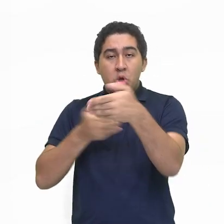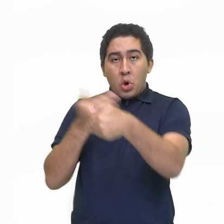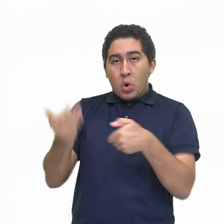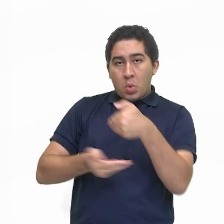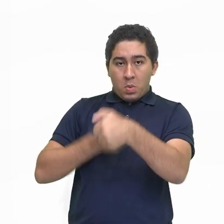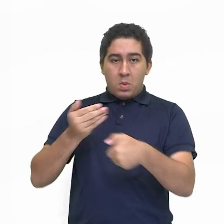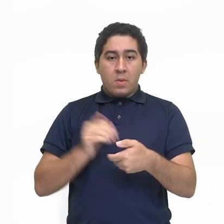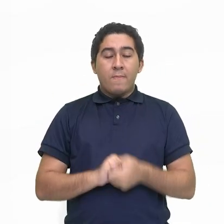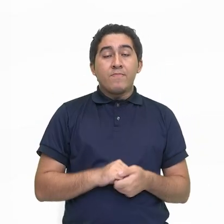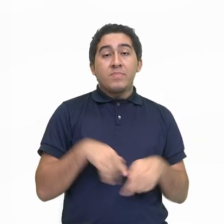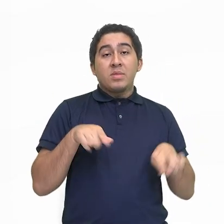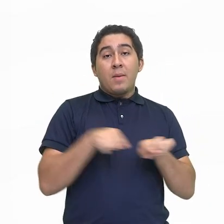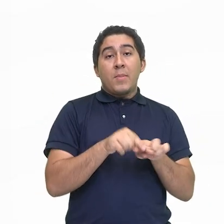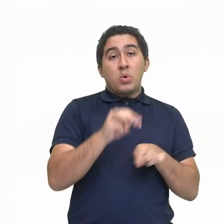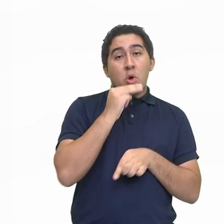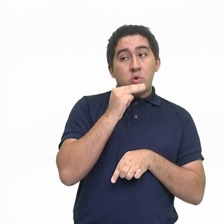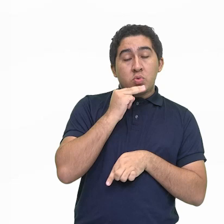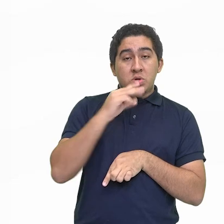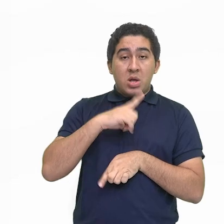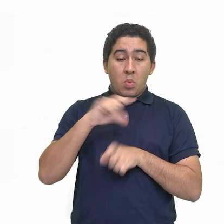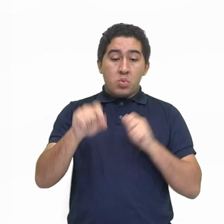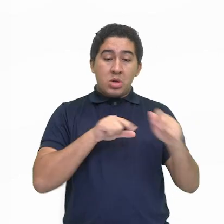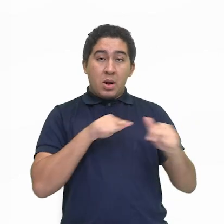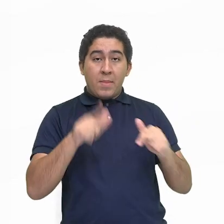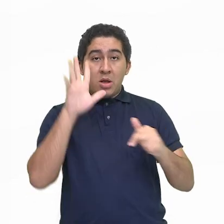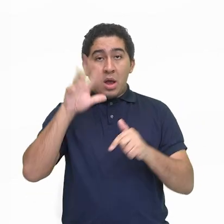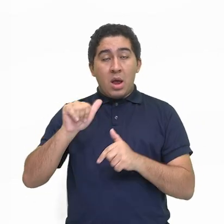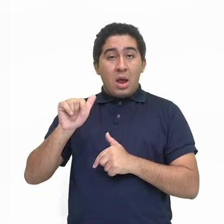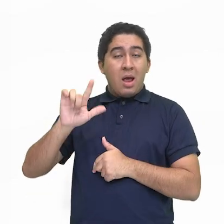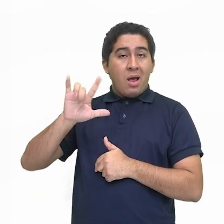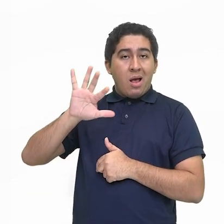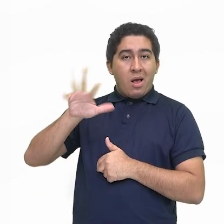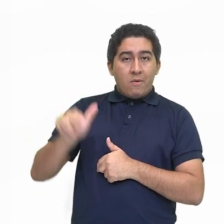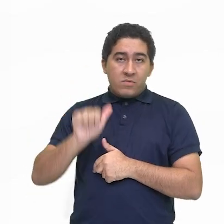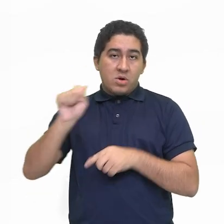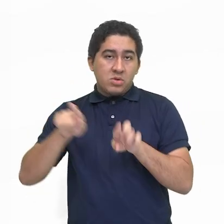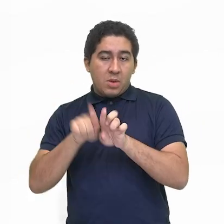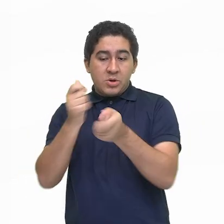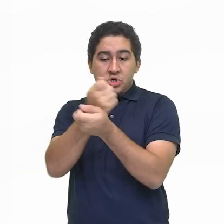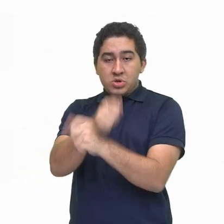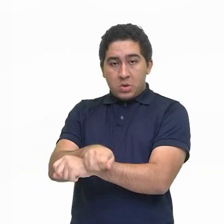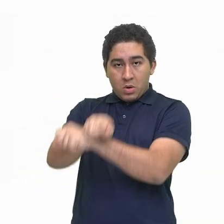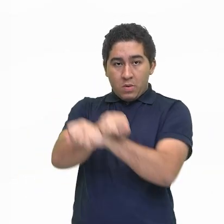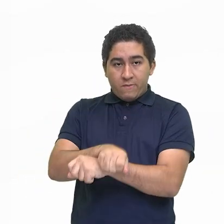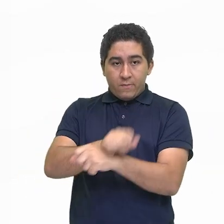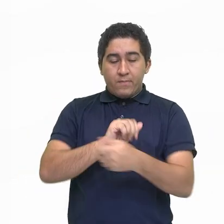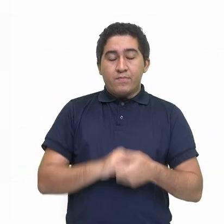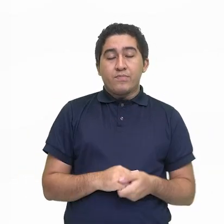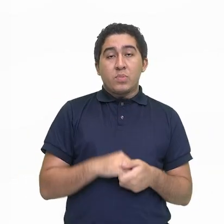no ciclo do açúcar, a gente tem o trabalho de africanos escravizados. O ciclo do ouro,